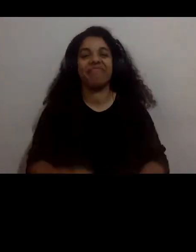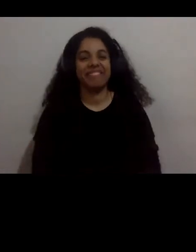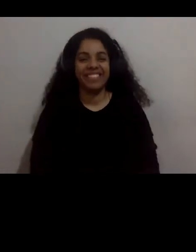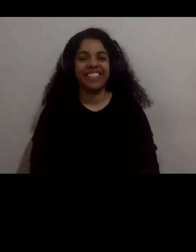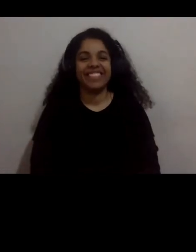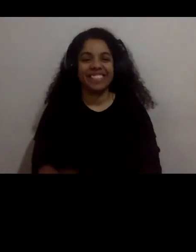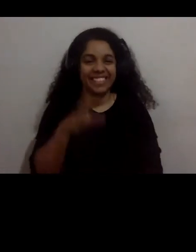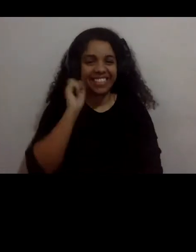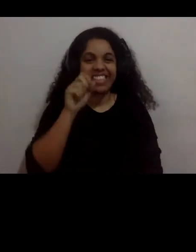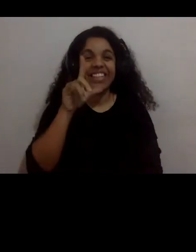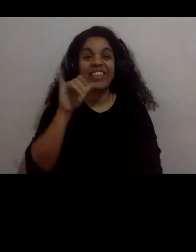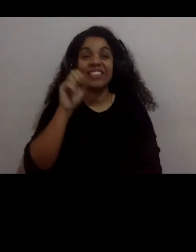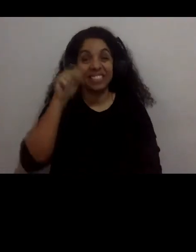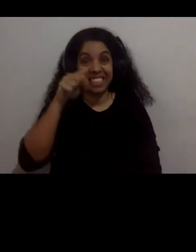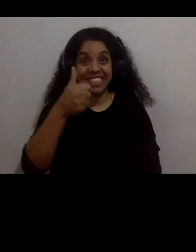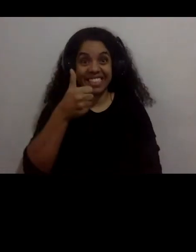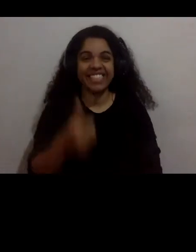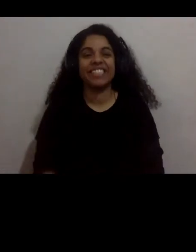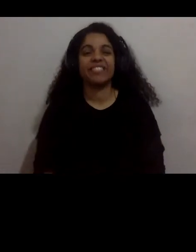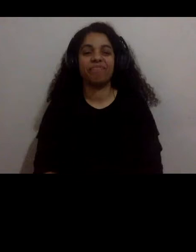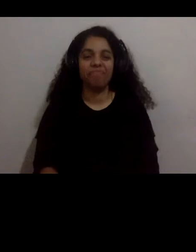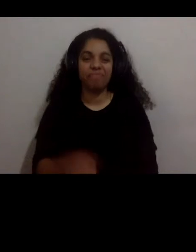Sim. Tá.